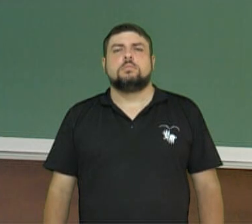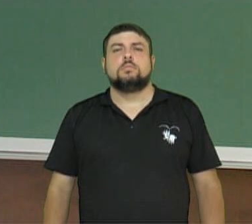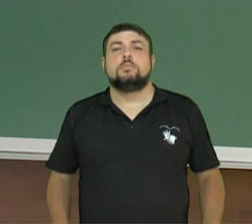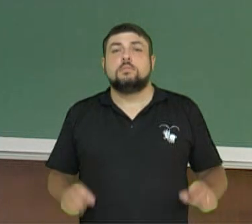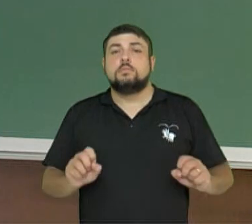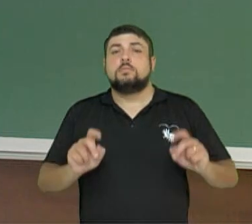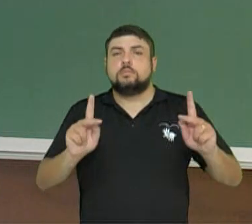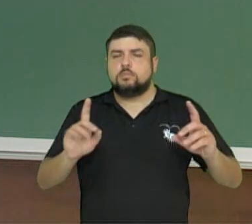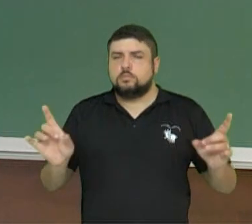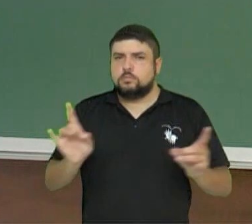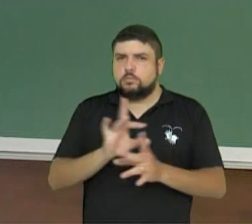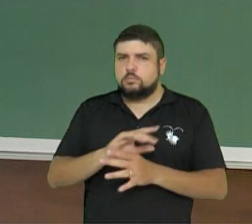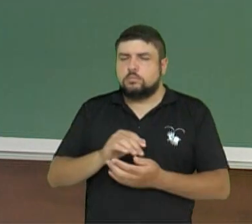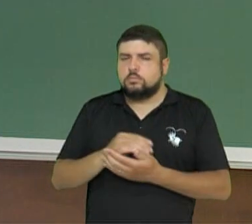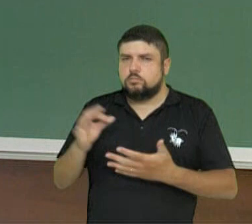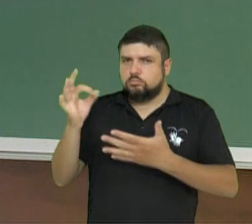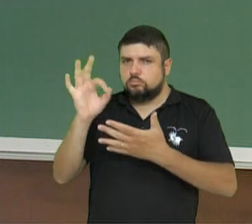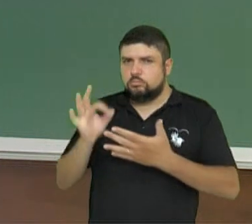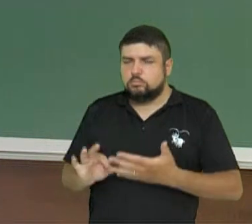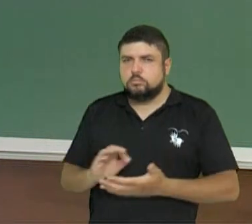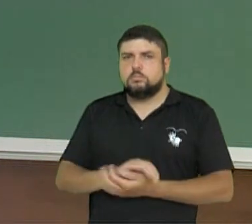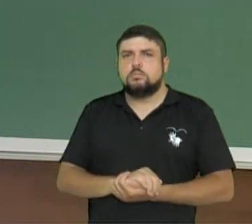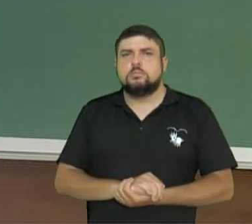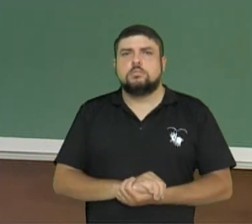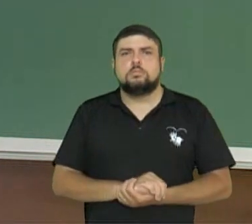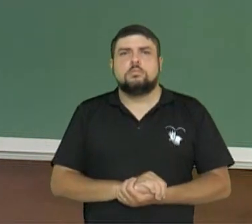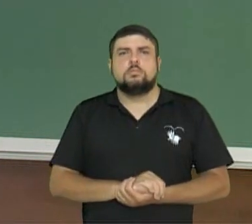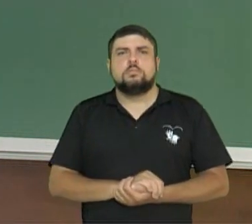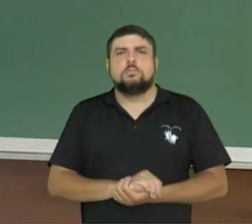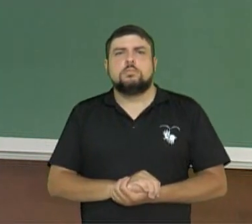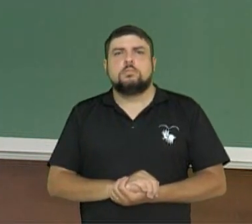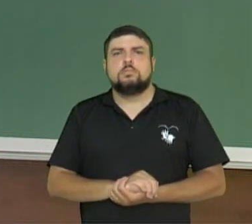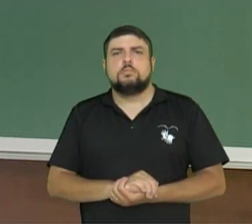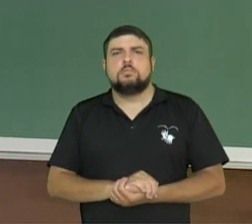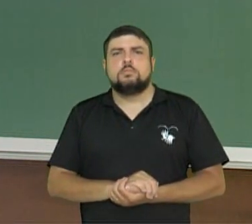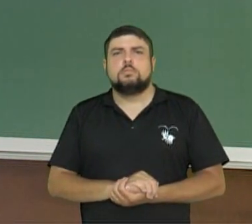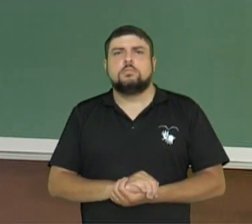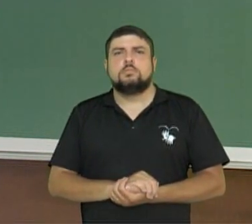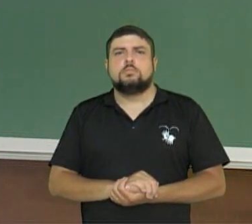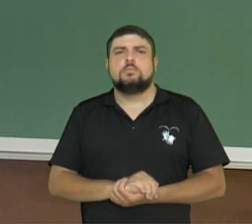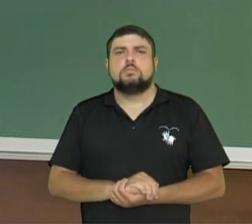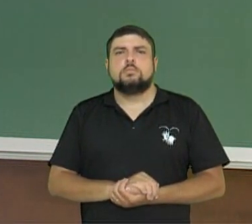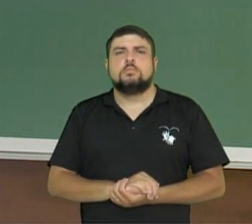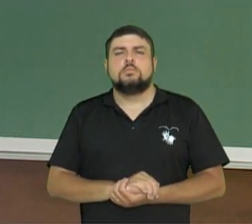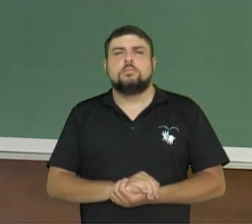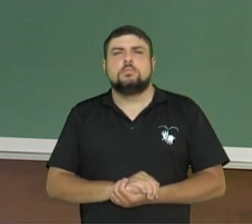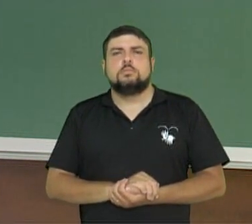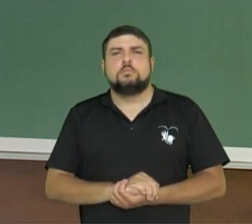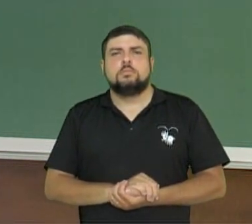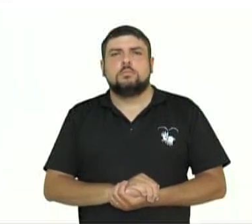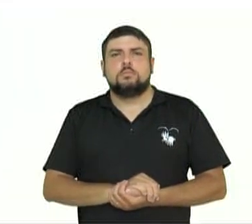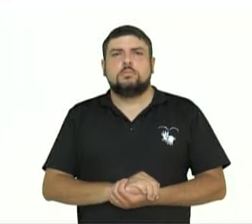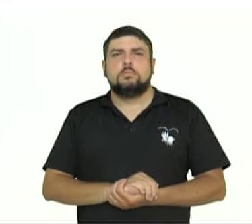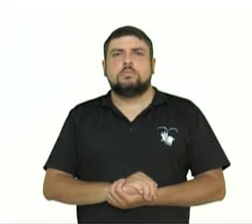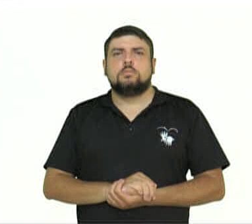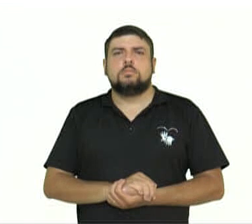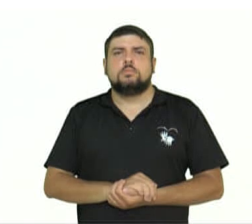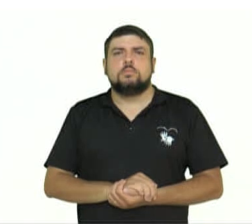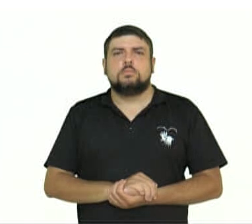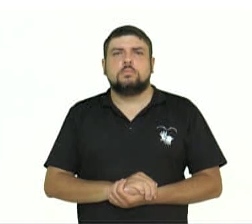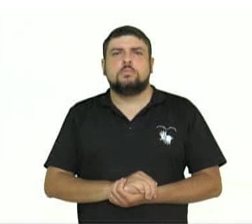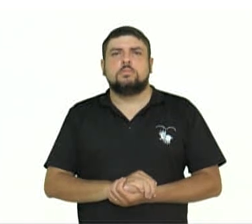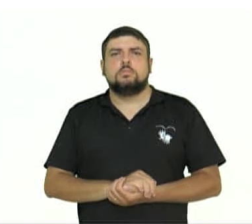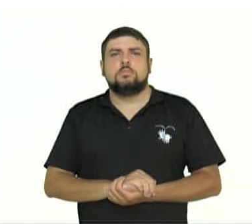Listo, chicos? Vamos corrigir? Então, olha só. Em la A, uma cama cómoda para dormir bien,